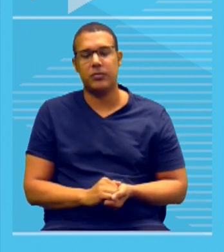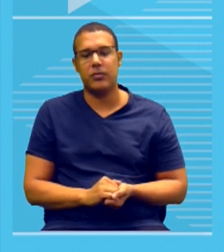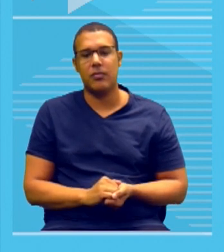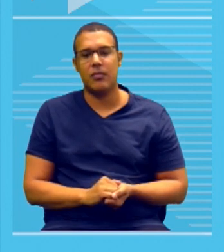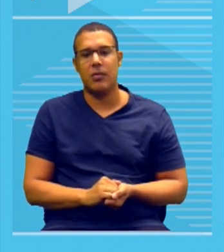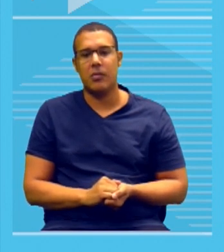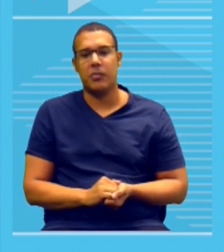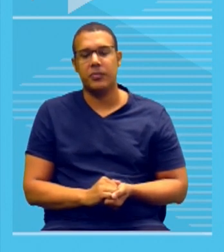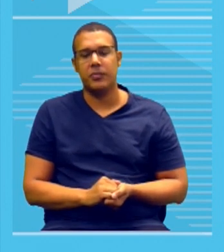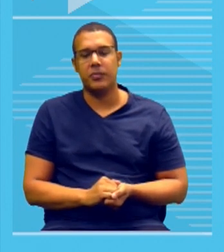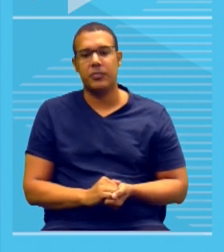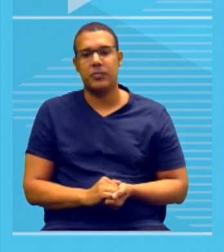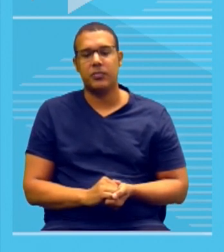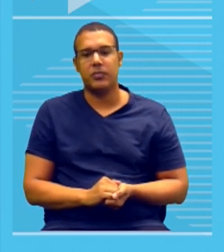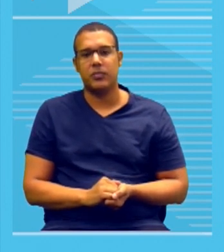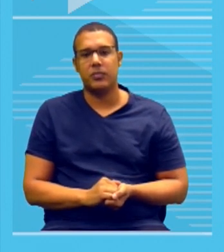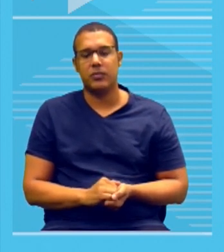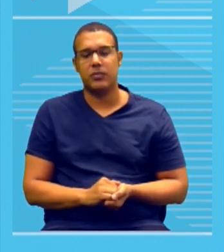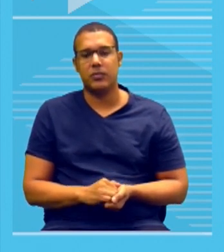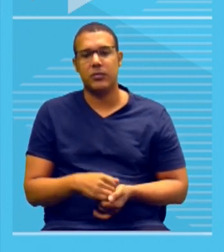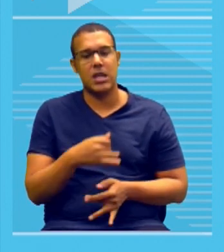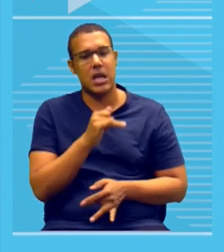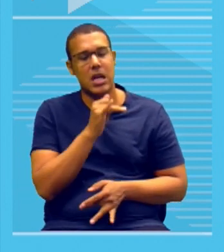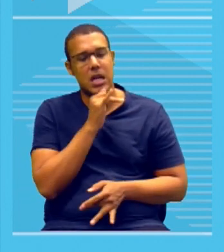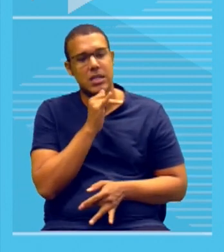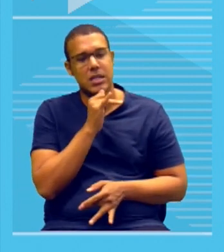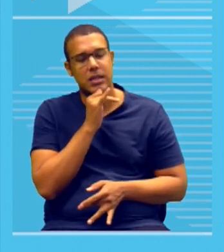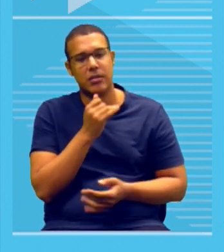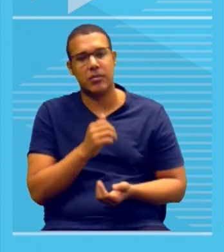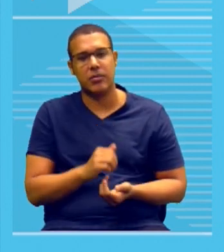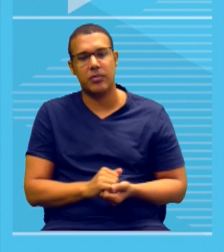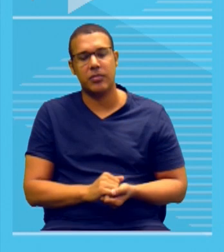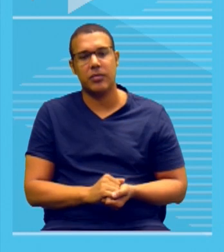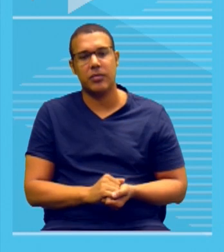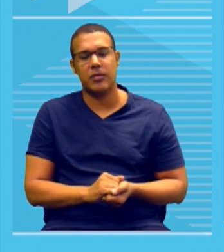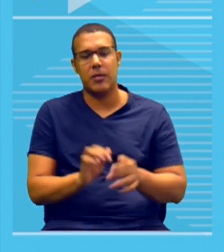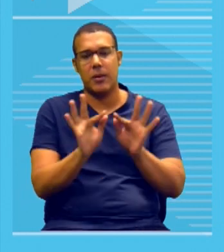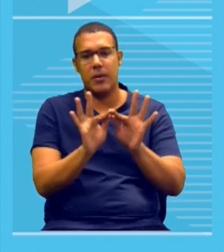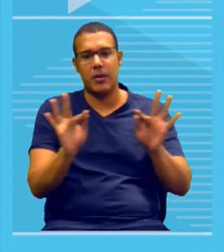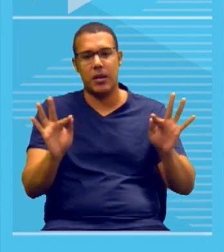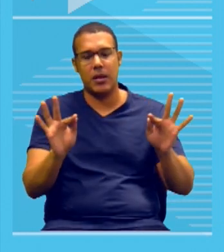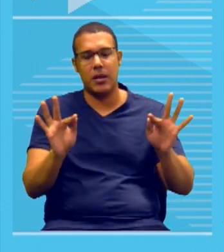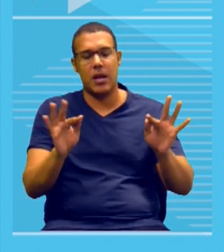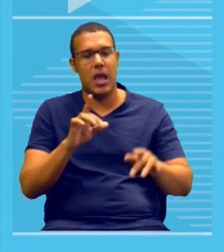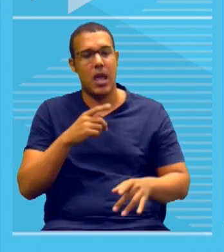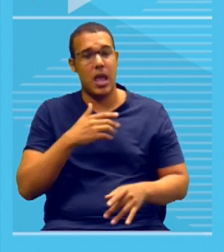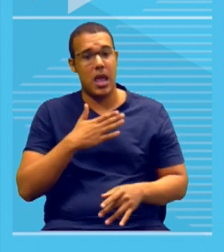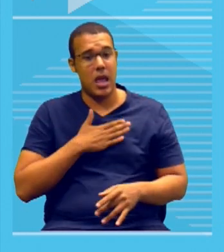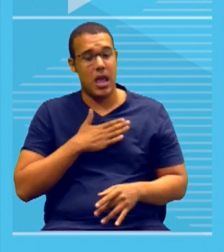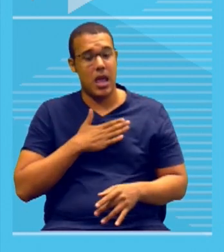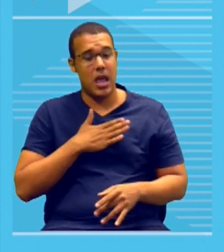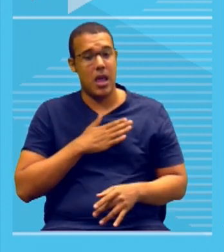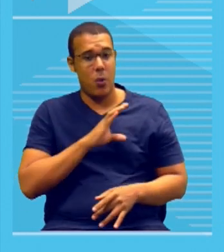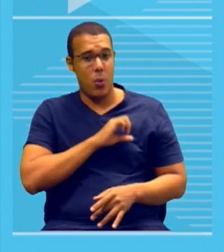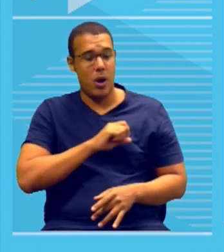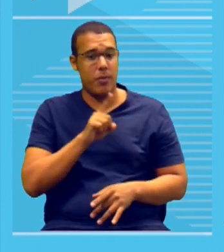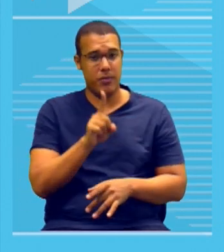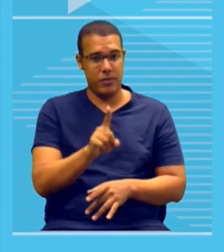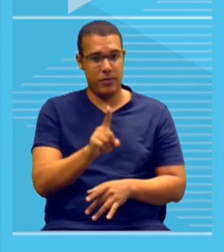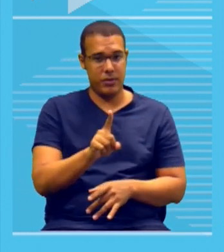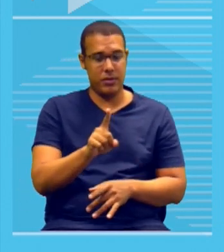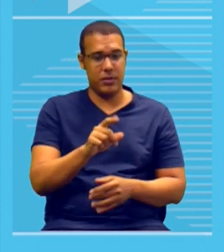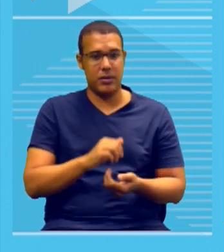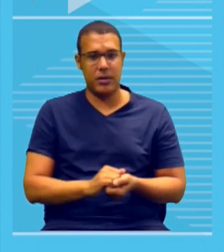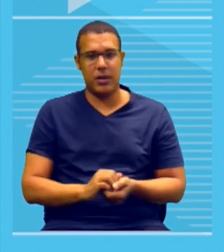verbo por exemplo se eu quiser usar a seguinte frase eu te amo eu vou usar